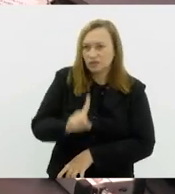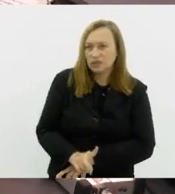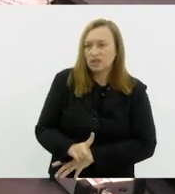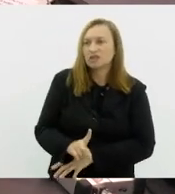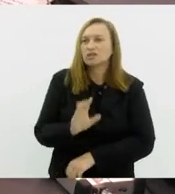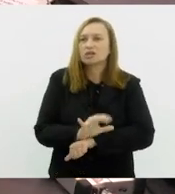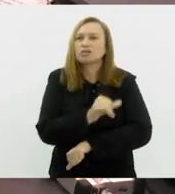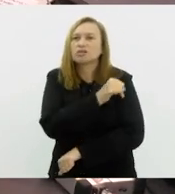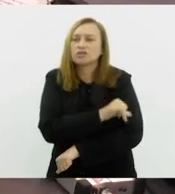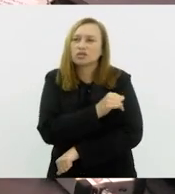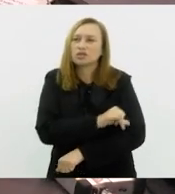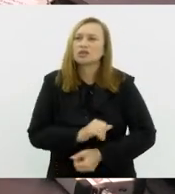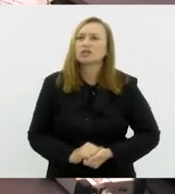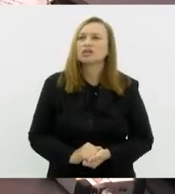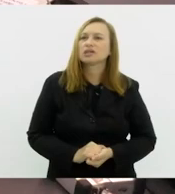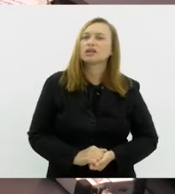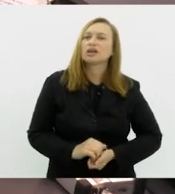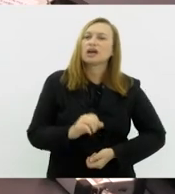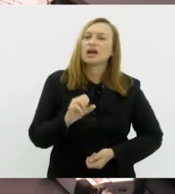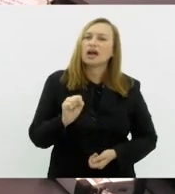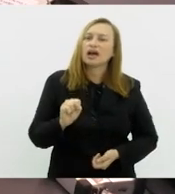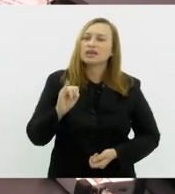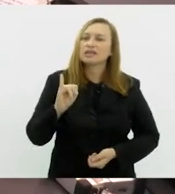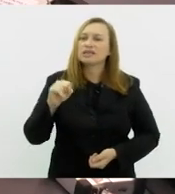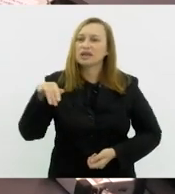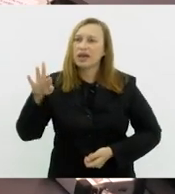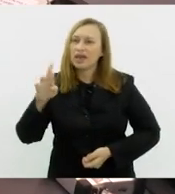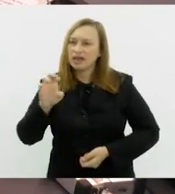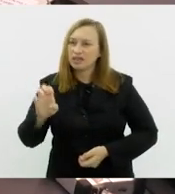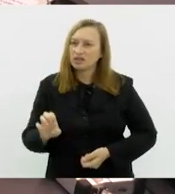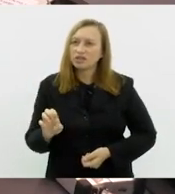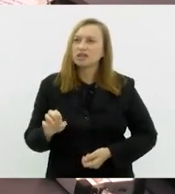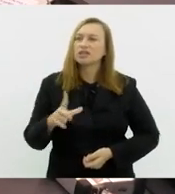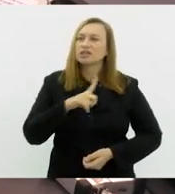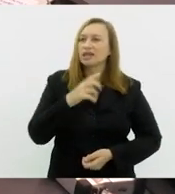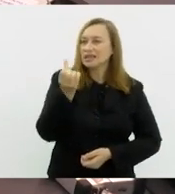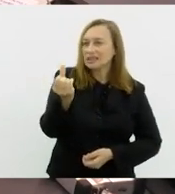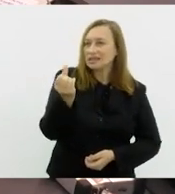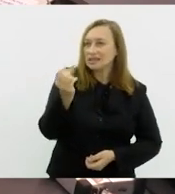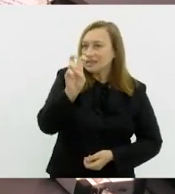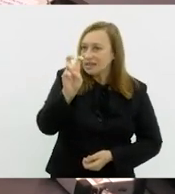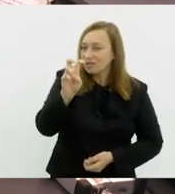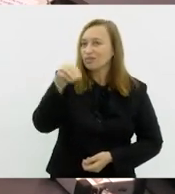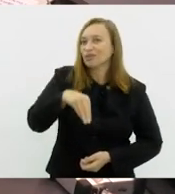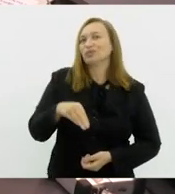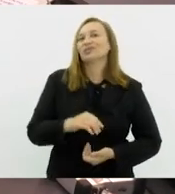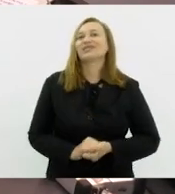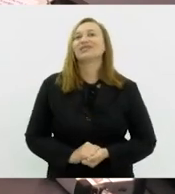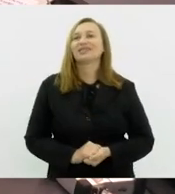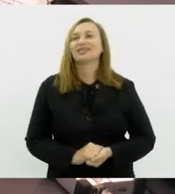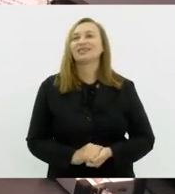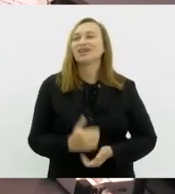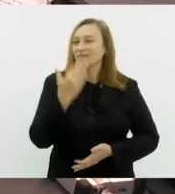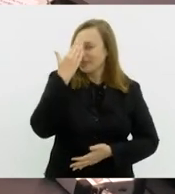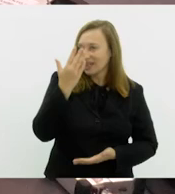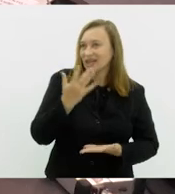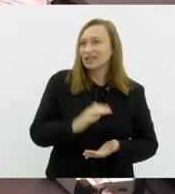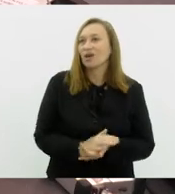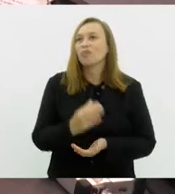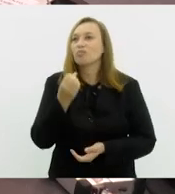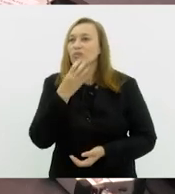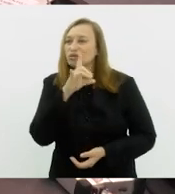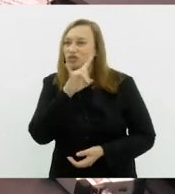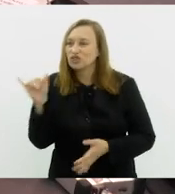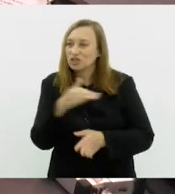do Rio de Janeiro, a CIERD. A senhora tem 5 minutos. Muito obrigada. Bom dia a todos, todas